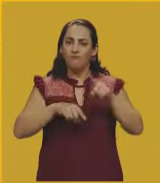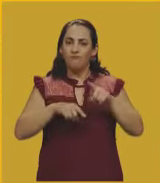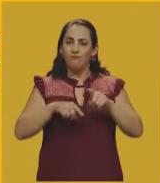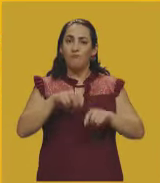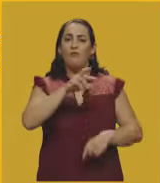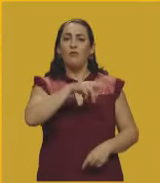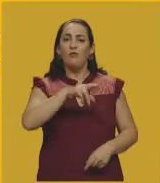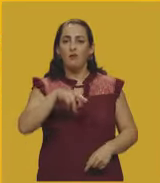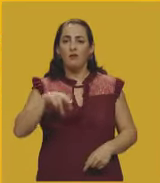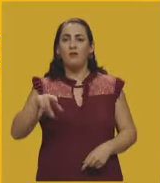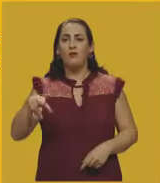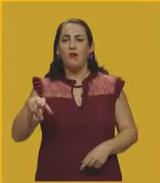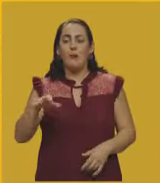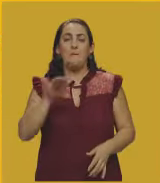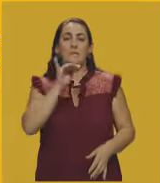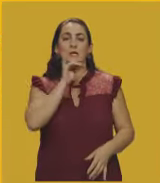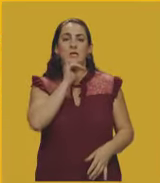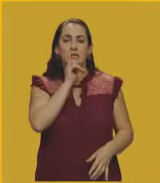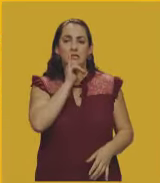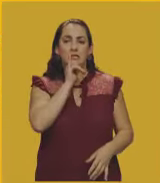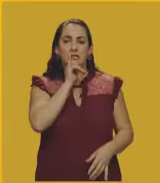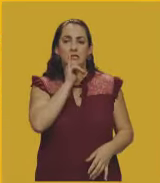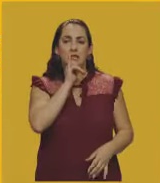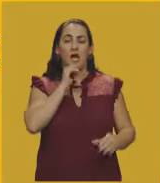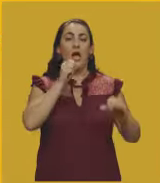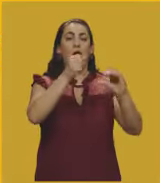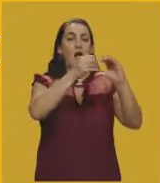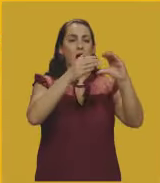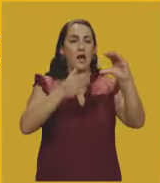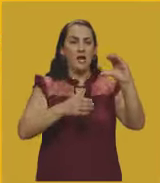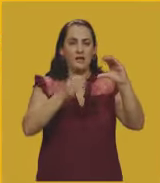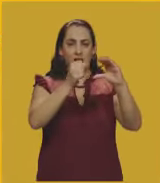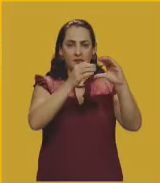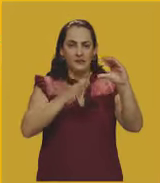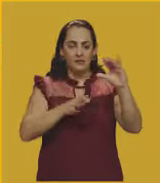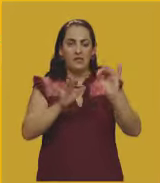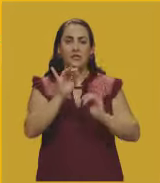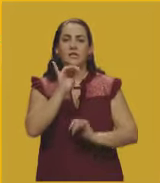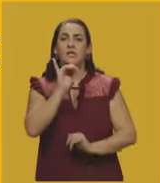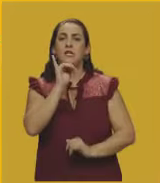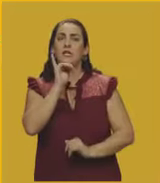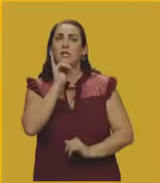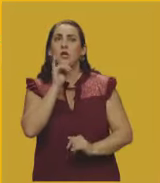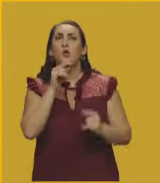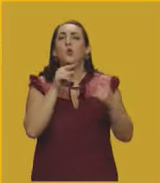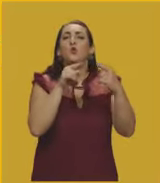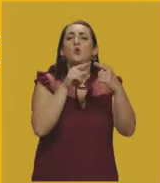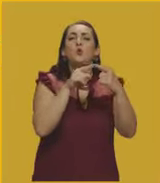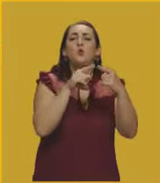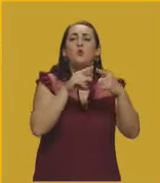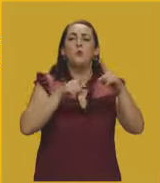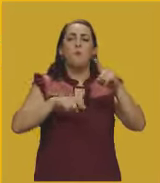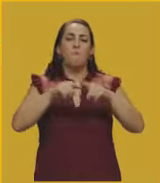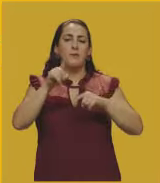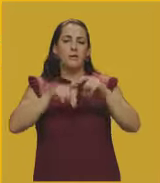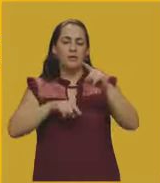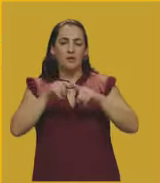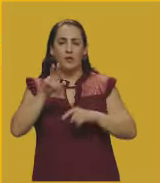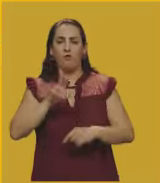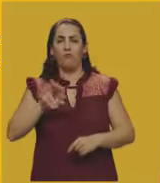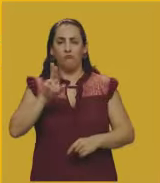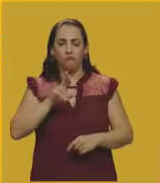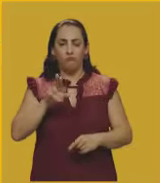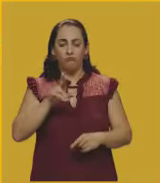circuitos eletrodinâmicos. Então a gente vai falar de características, como por exemplo, tipo de material, eu vou falar do comprimento